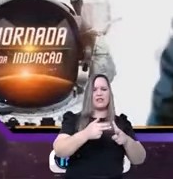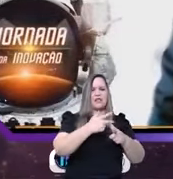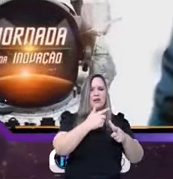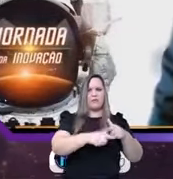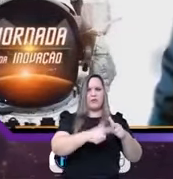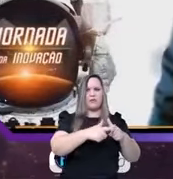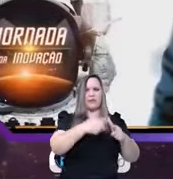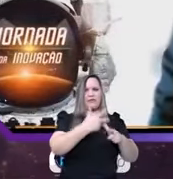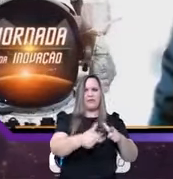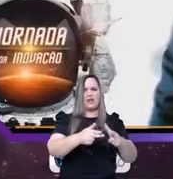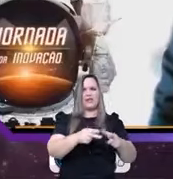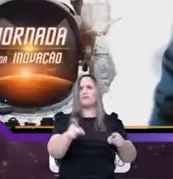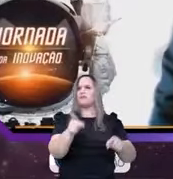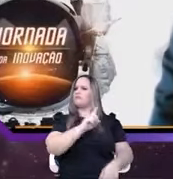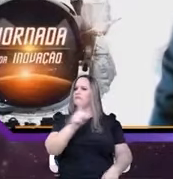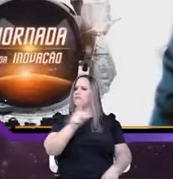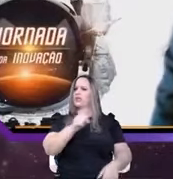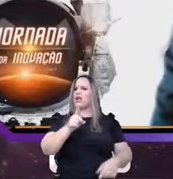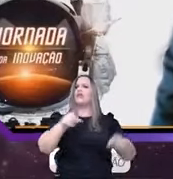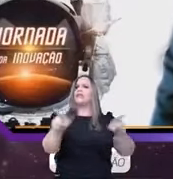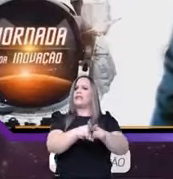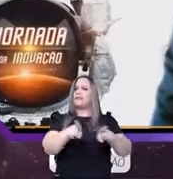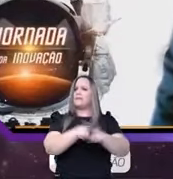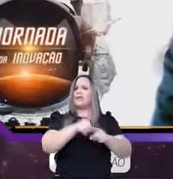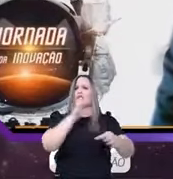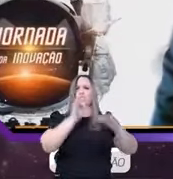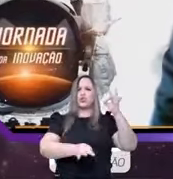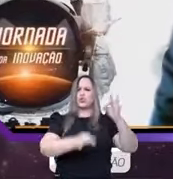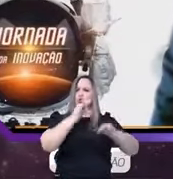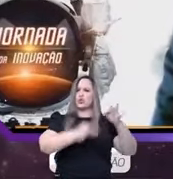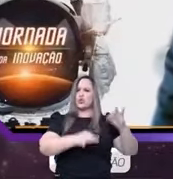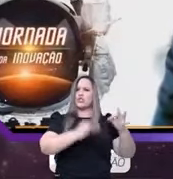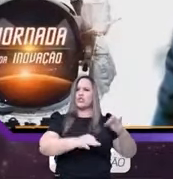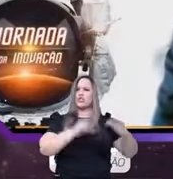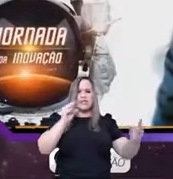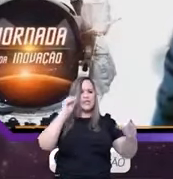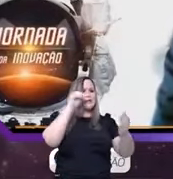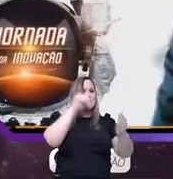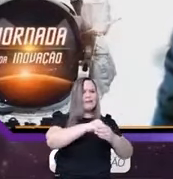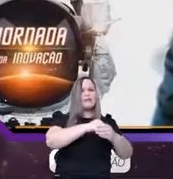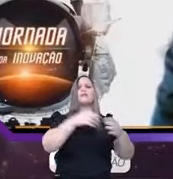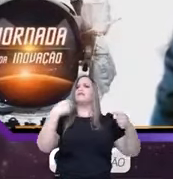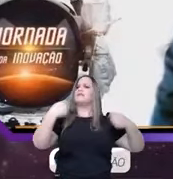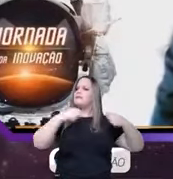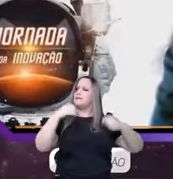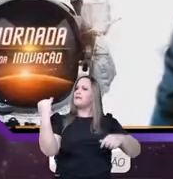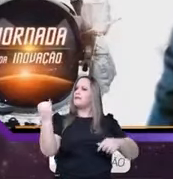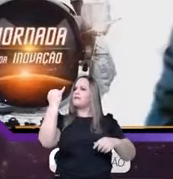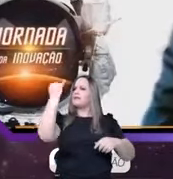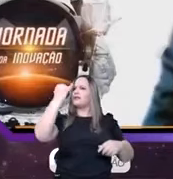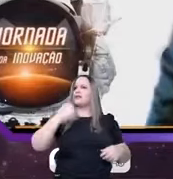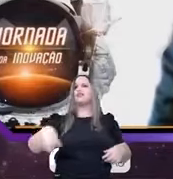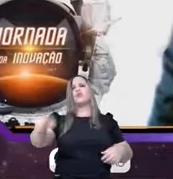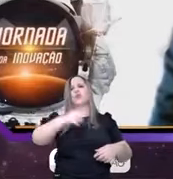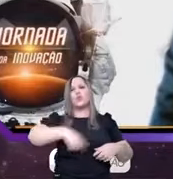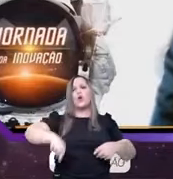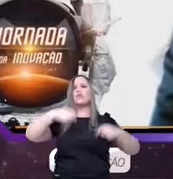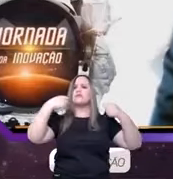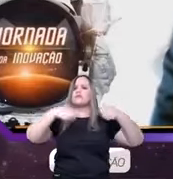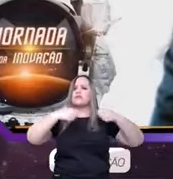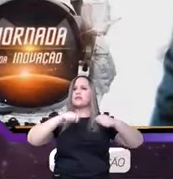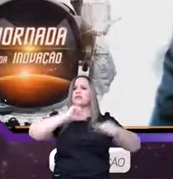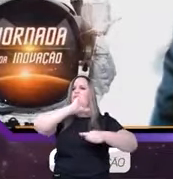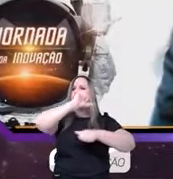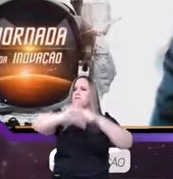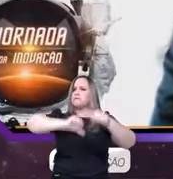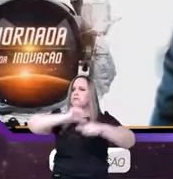você pensa em inovação, você tem que ter inovação, você tem que ter métodos ágeis,